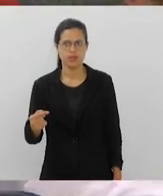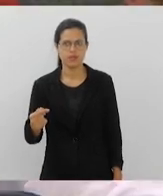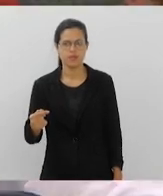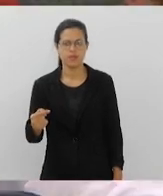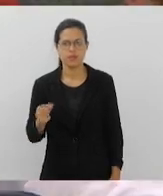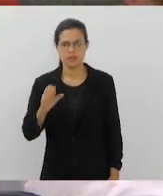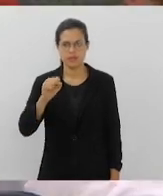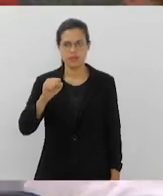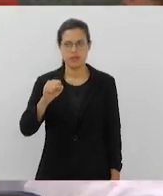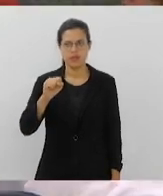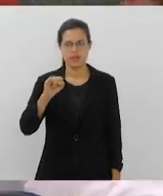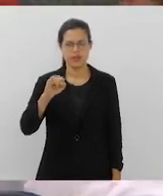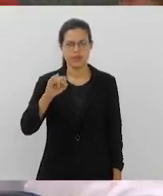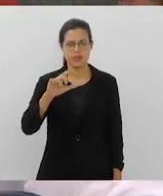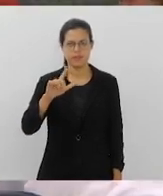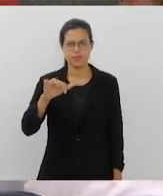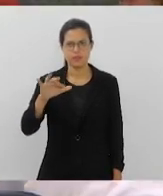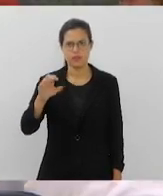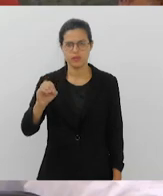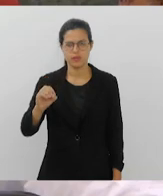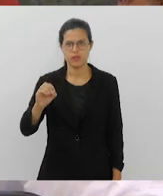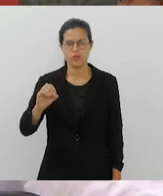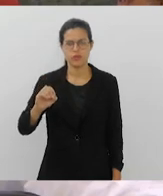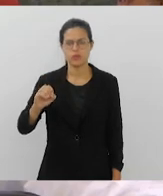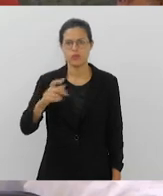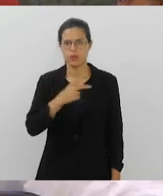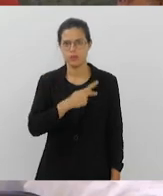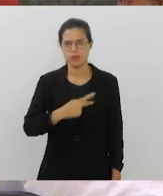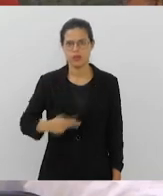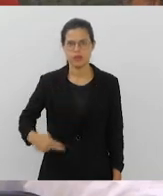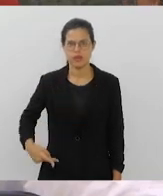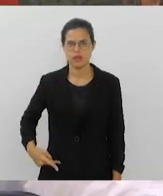Silvio Pereira, presidente da FERJ.